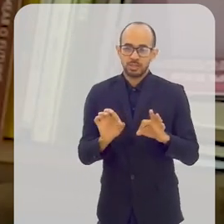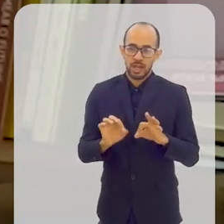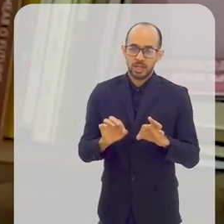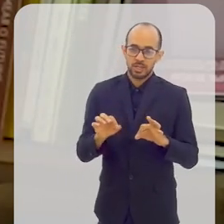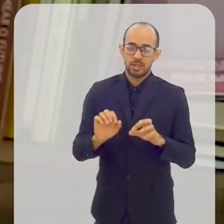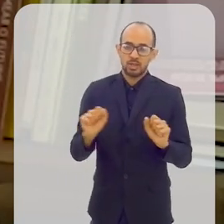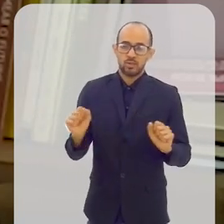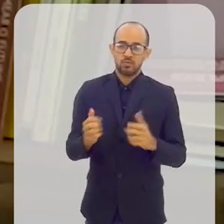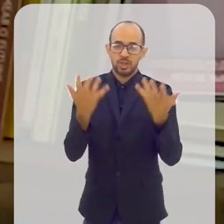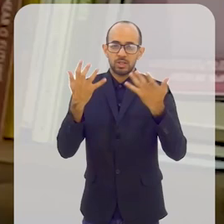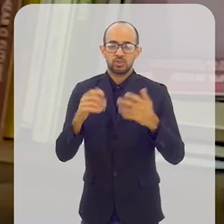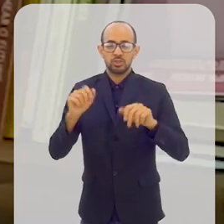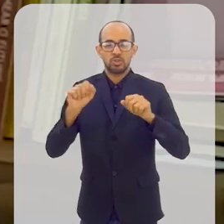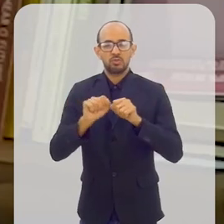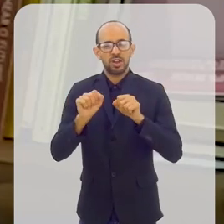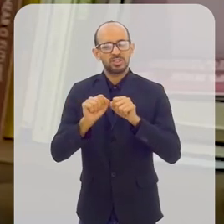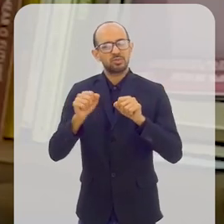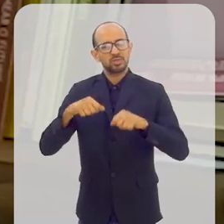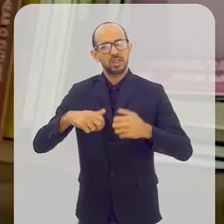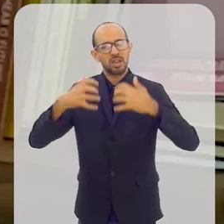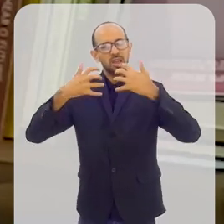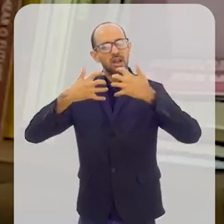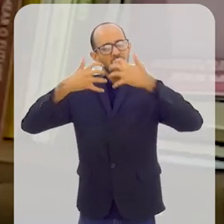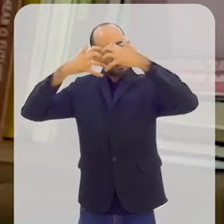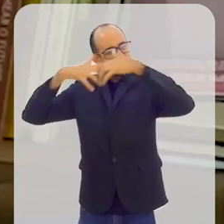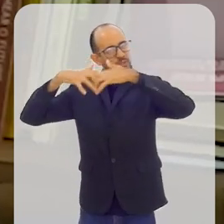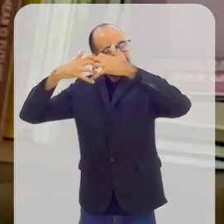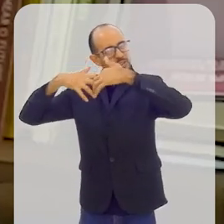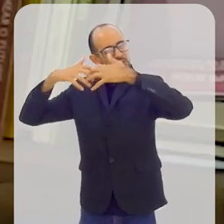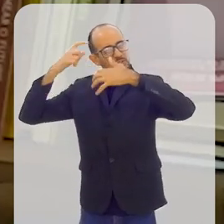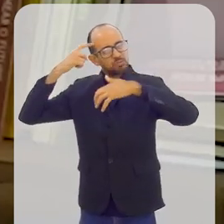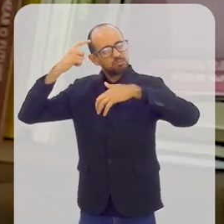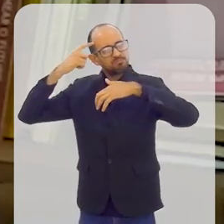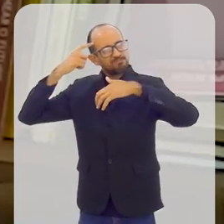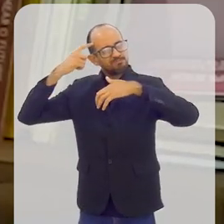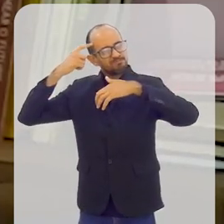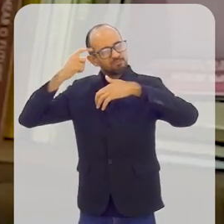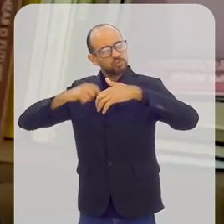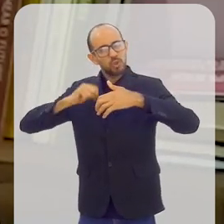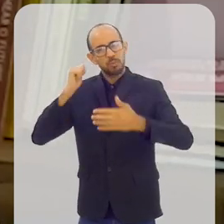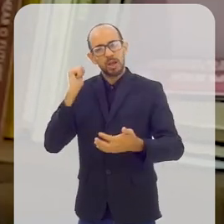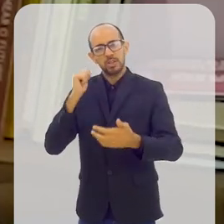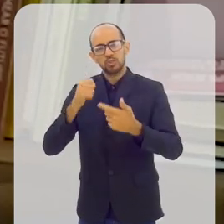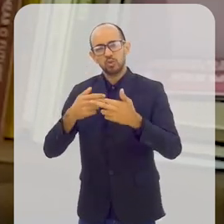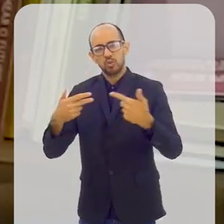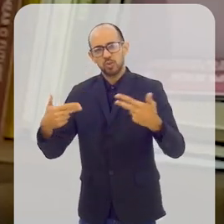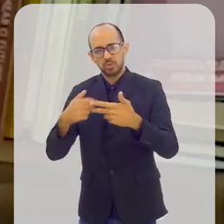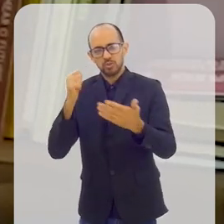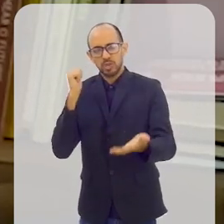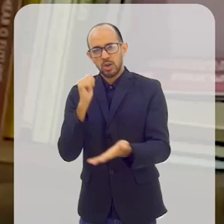que façam você refletir sobre o consumo, sobre suas escolhas, e